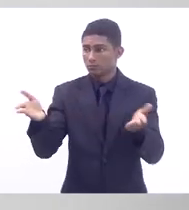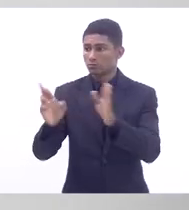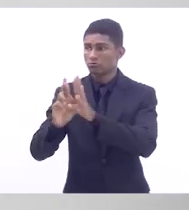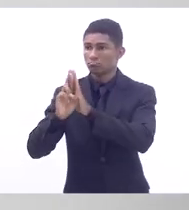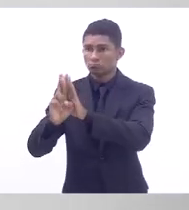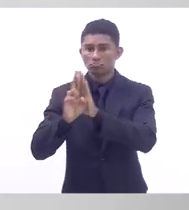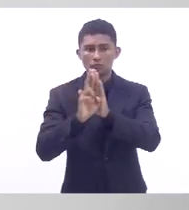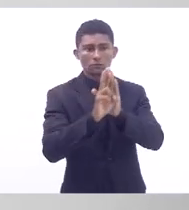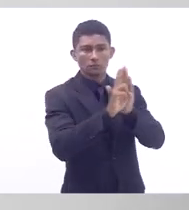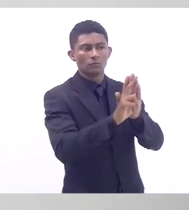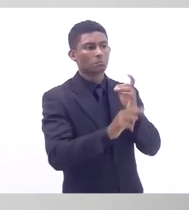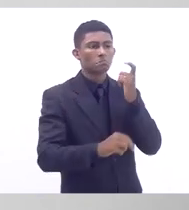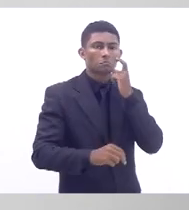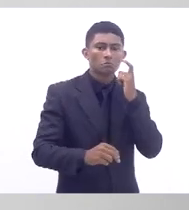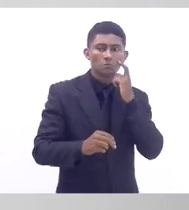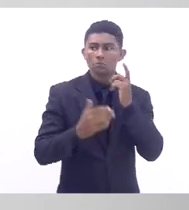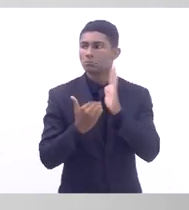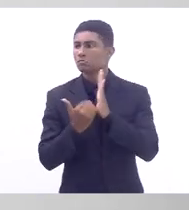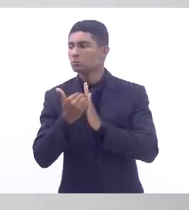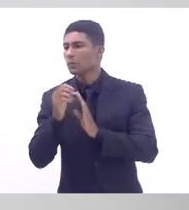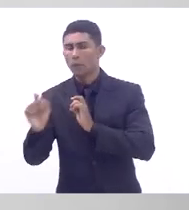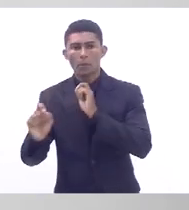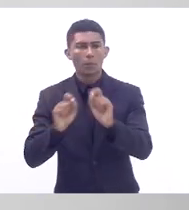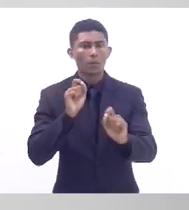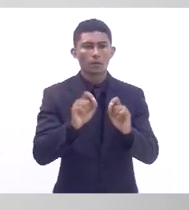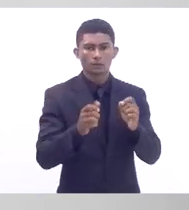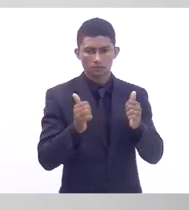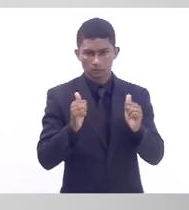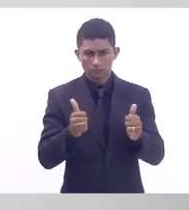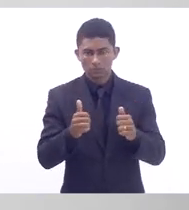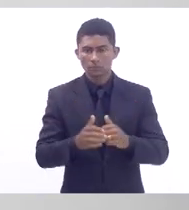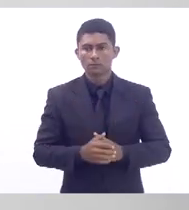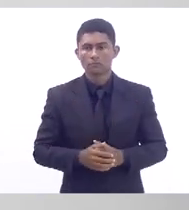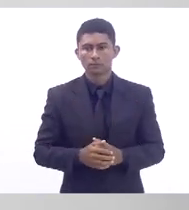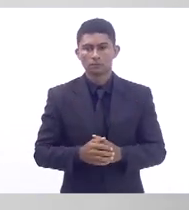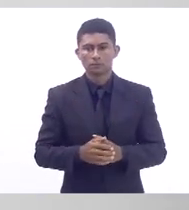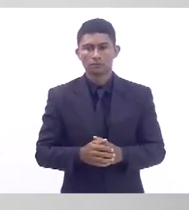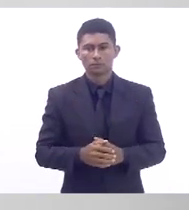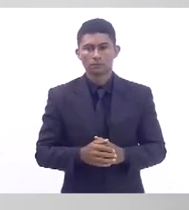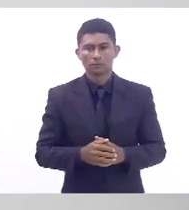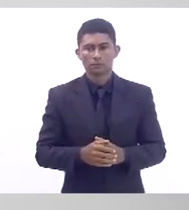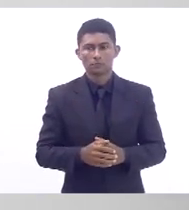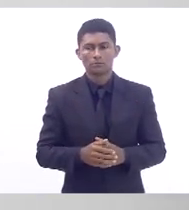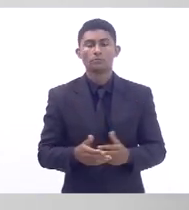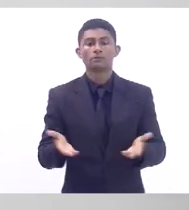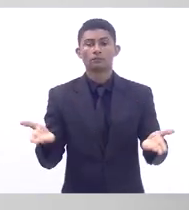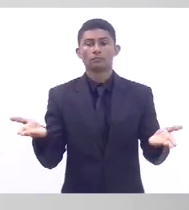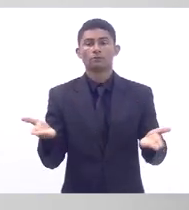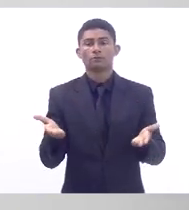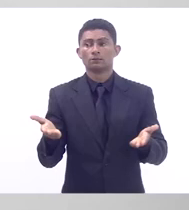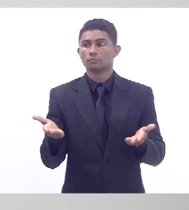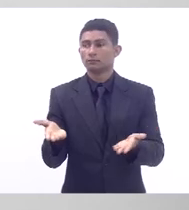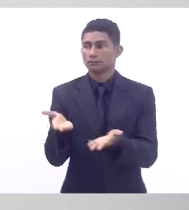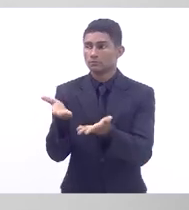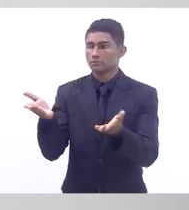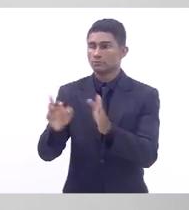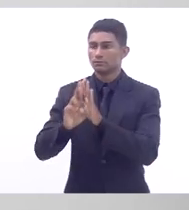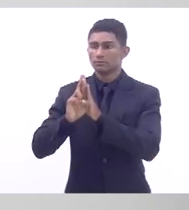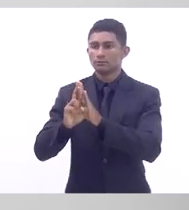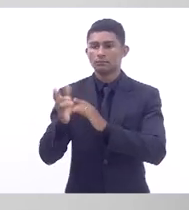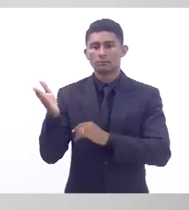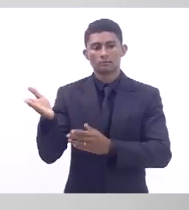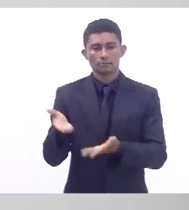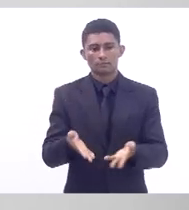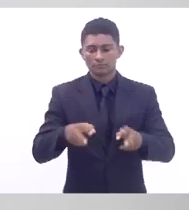Vai tentando afunilar por quê o prefeito Tá bom então vamos repassar agora a palavra para o representante da